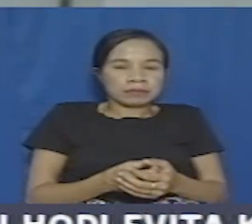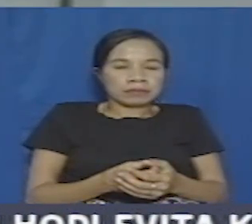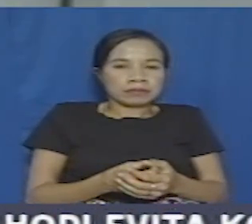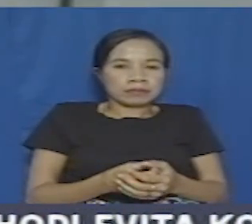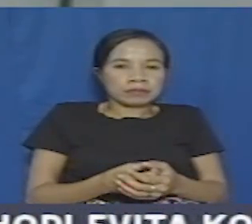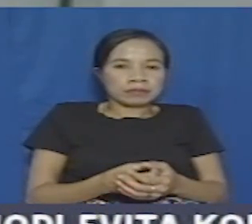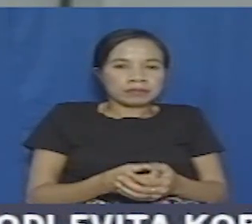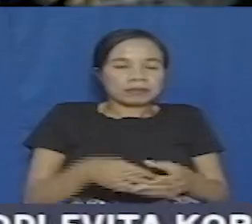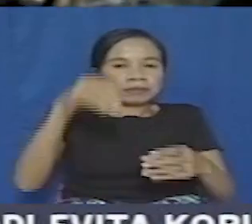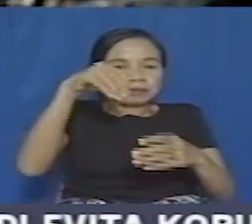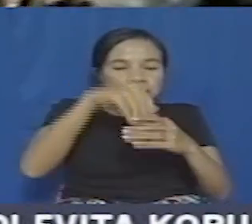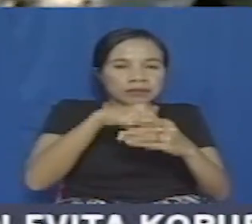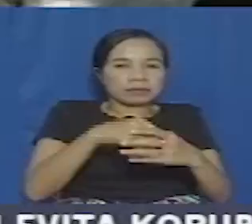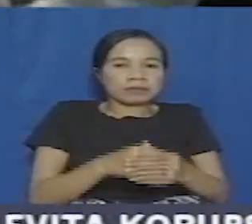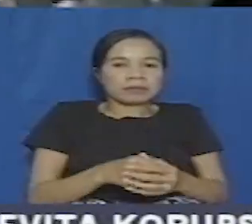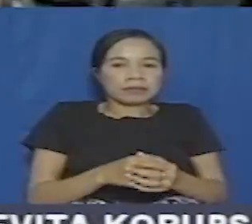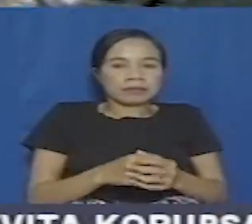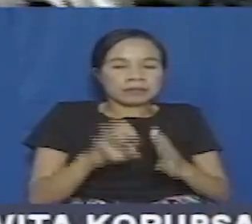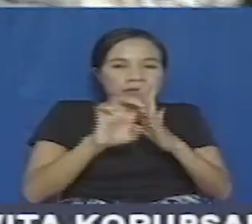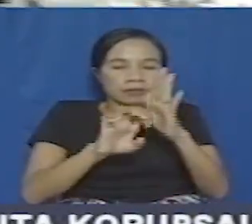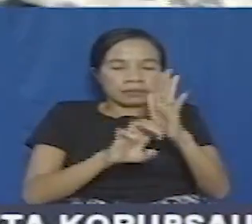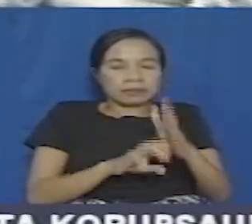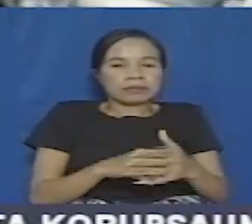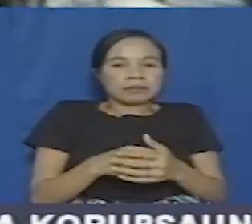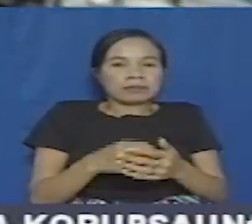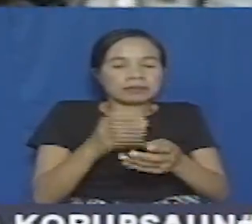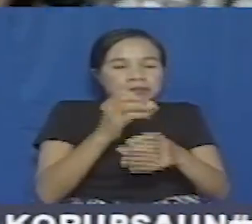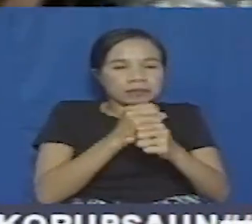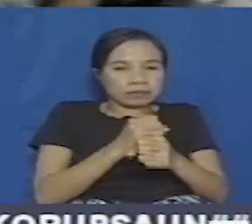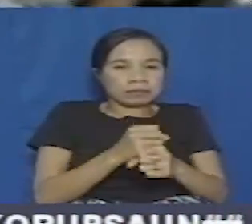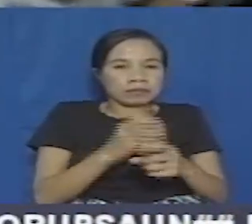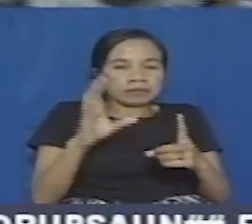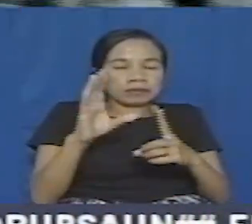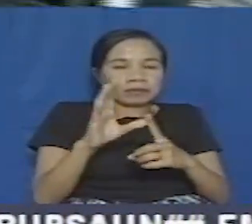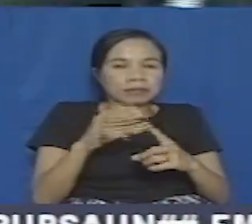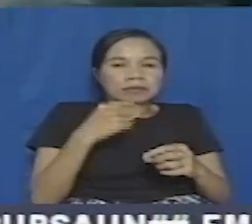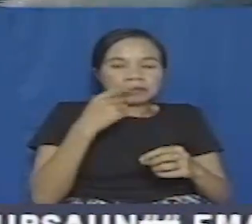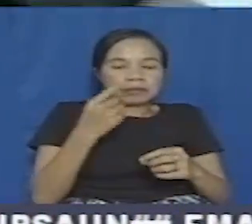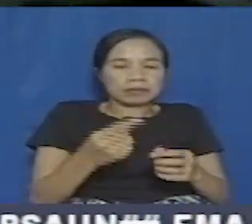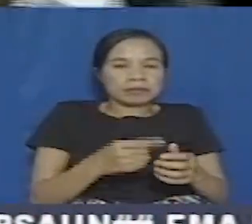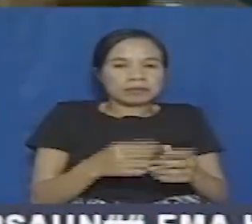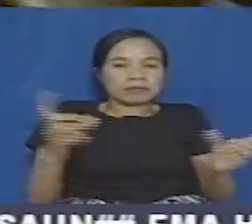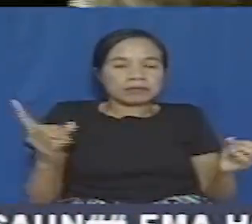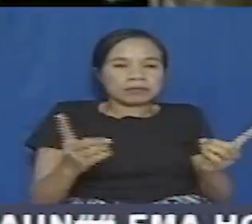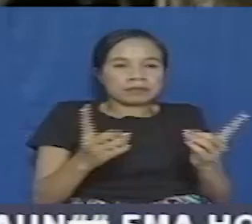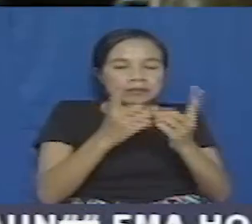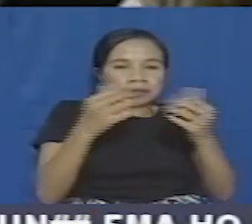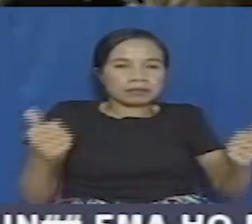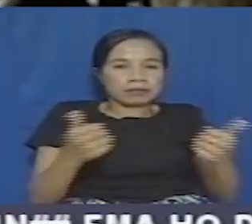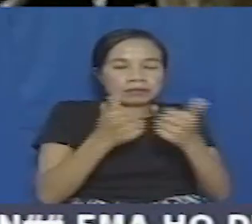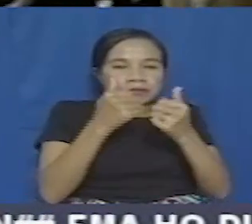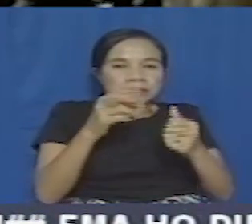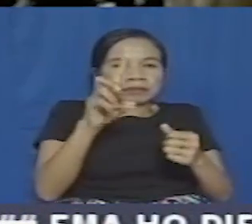estado para halolelao. Iha parte selo komandante ne informa yo fulang juil utinang ne acontece acidente tráfico atu